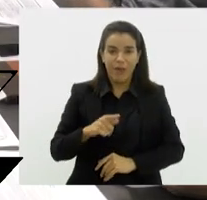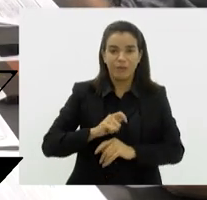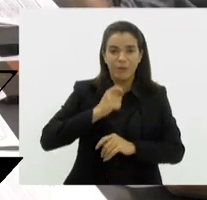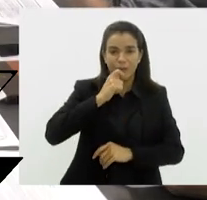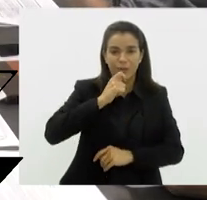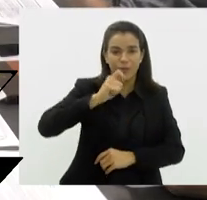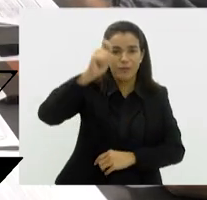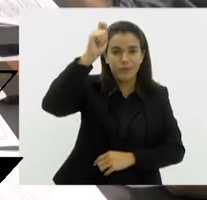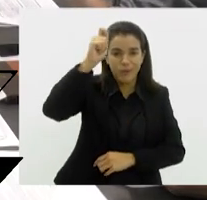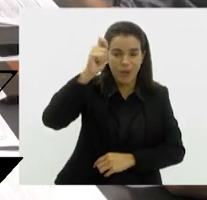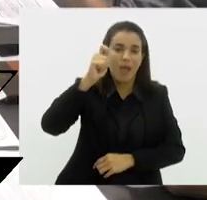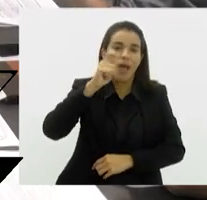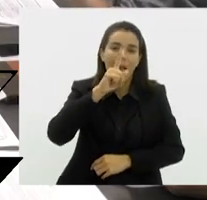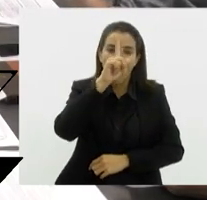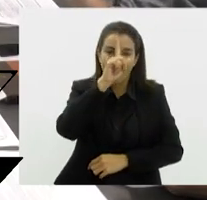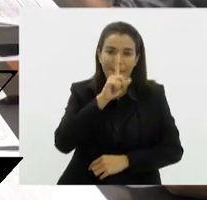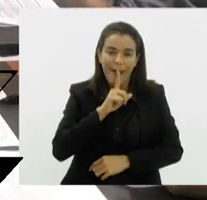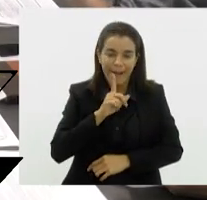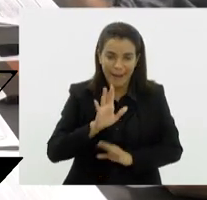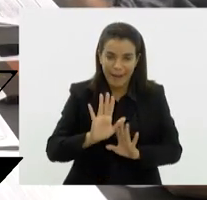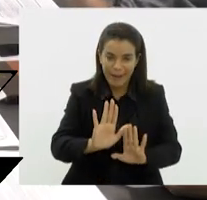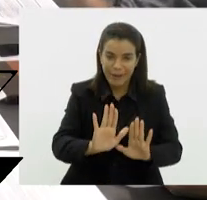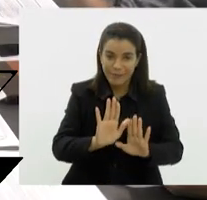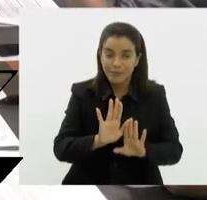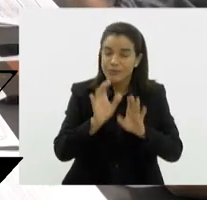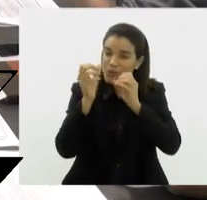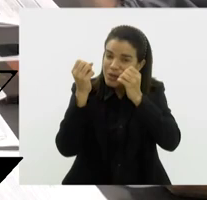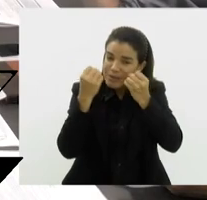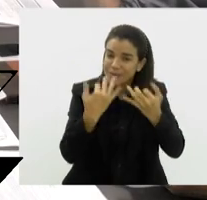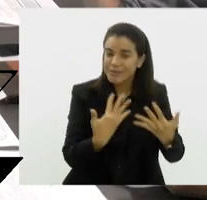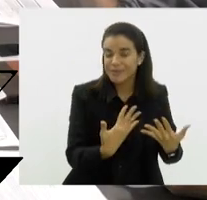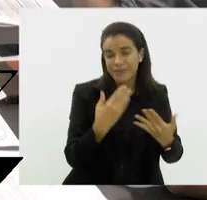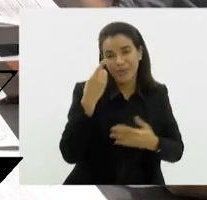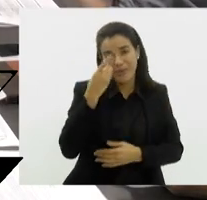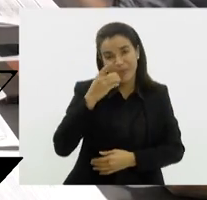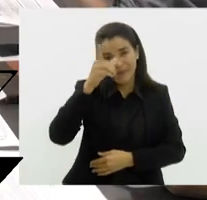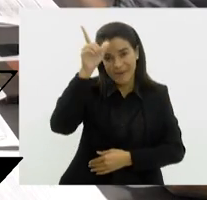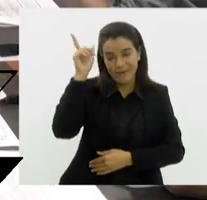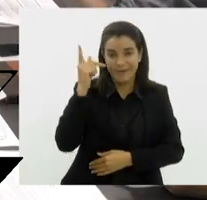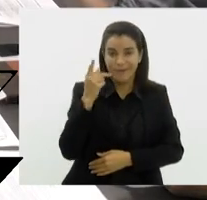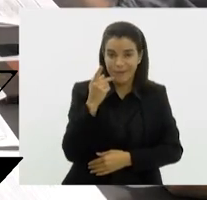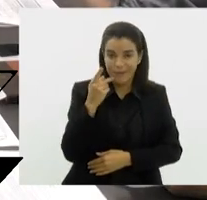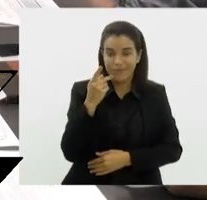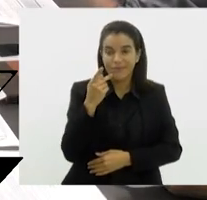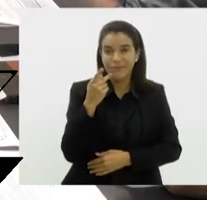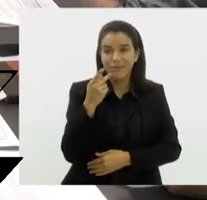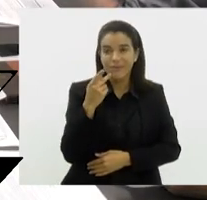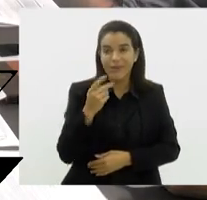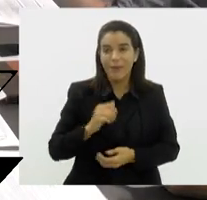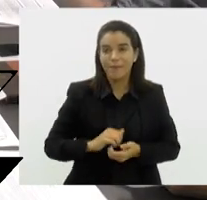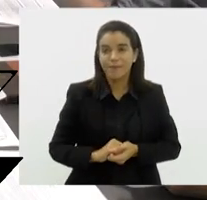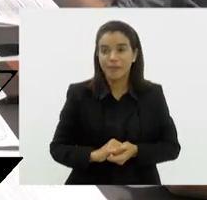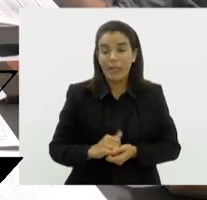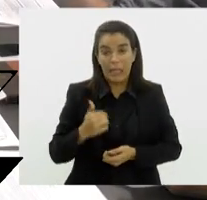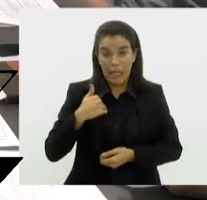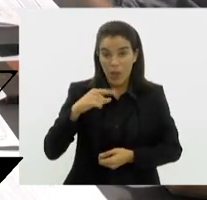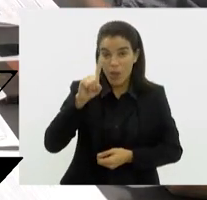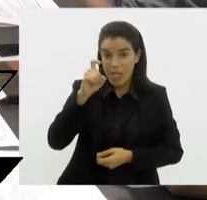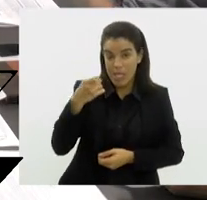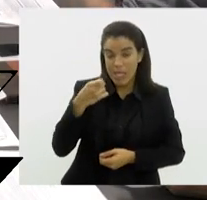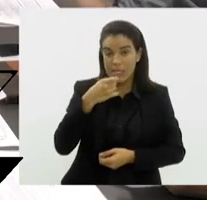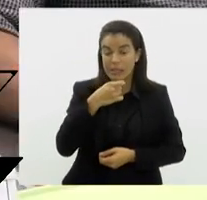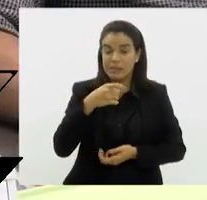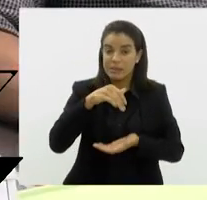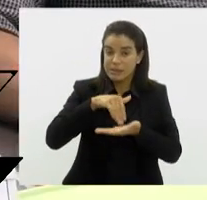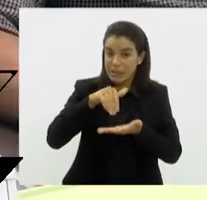eu sou obrigado a esclarecer ao deputado Luiz Paulo, que é parte atingida por esse caso, que quando eu fui secretário